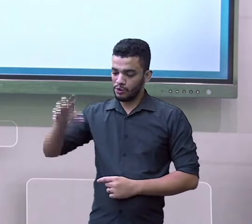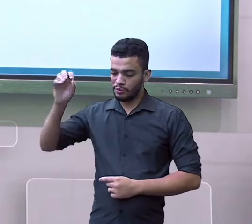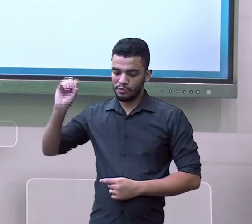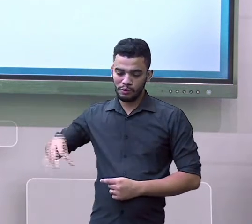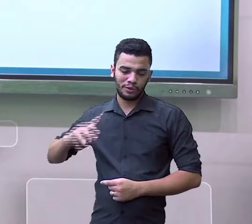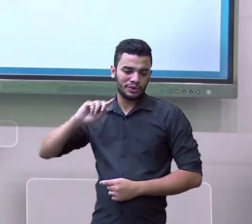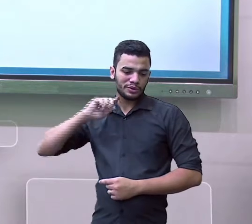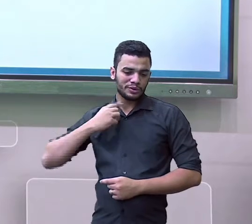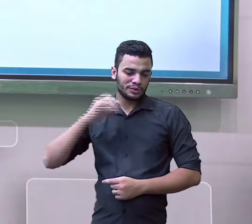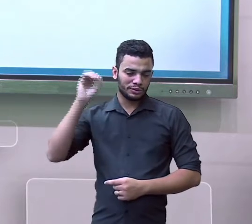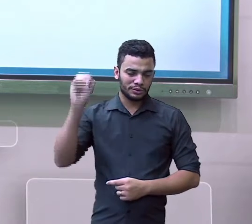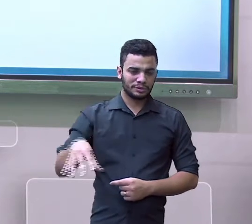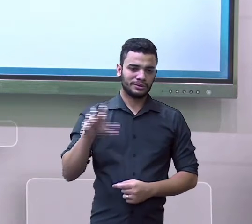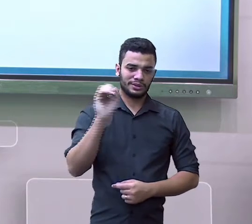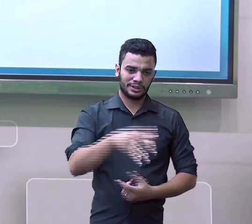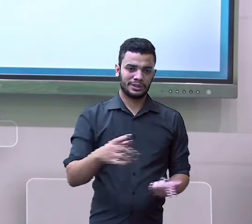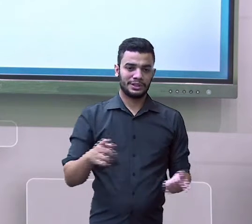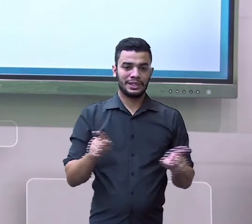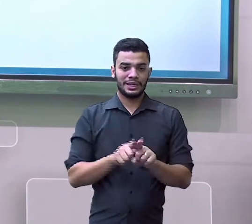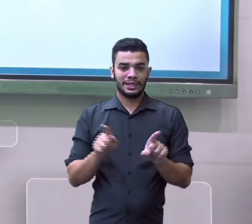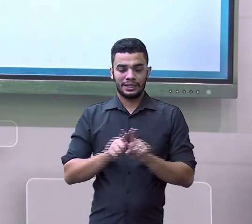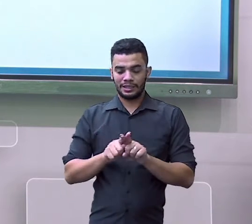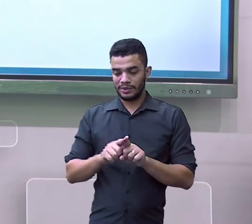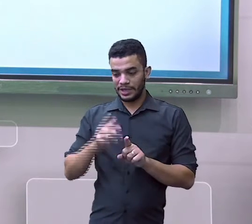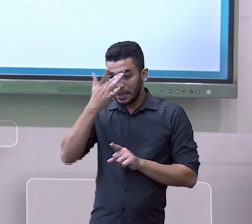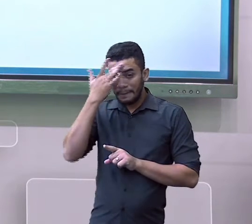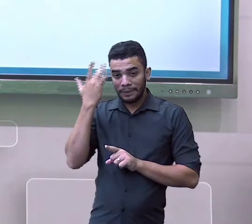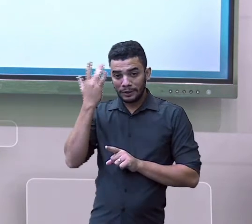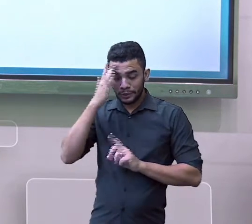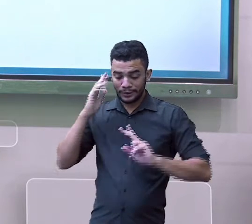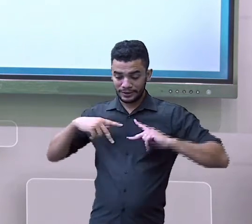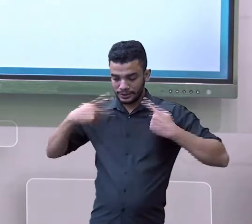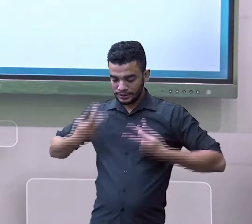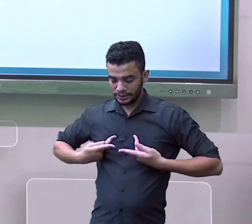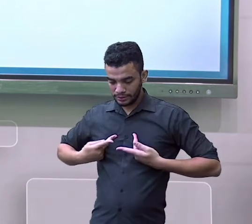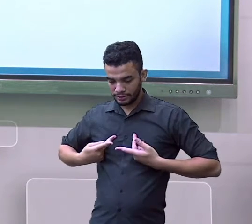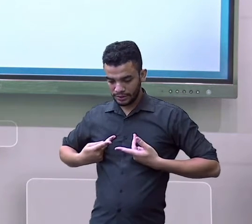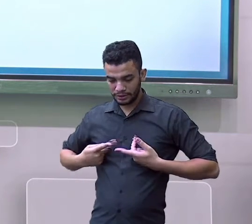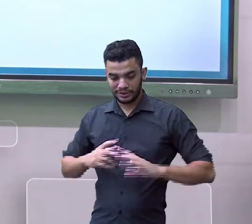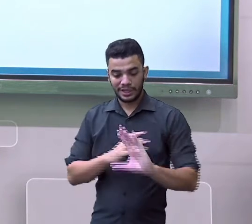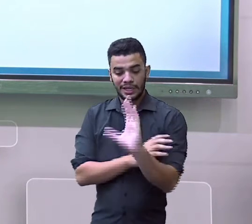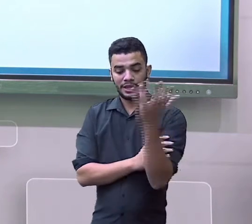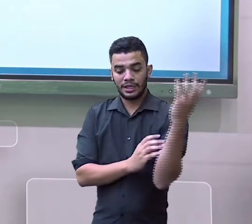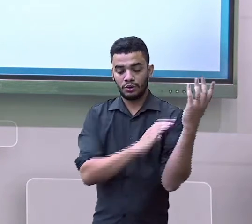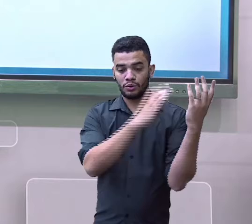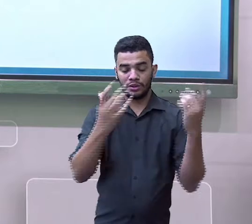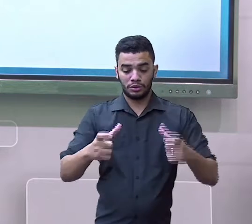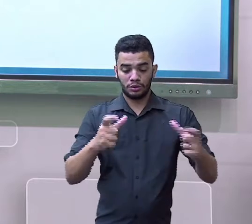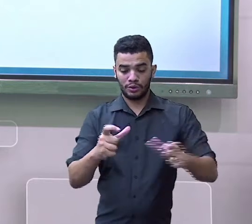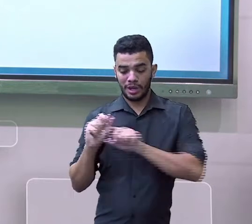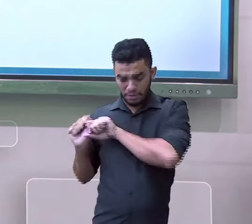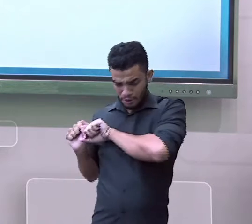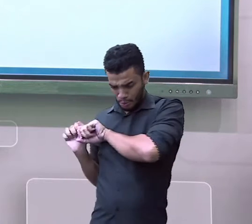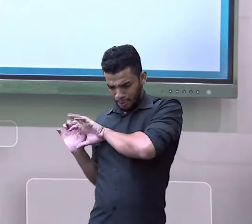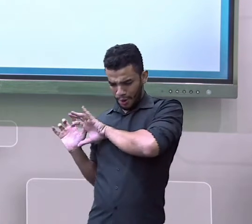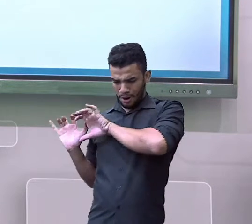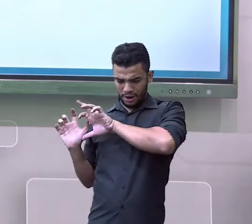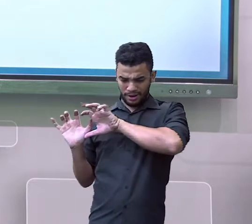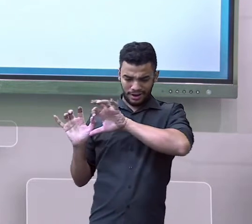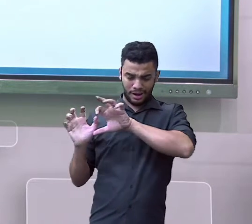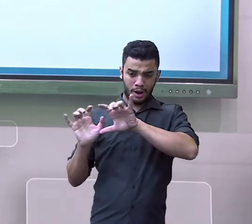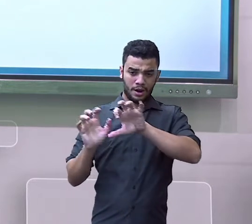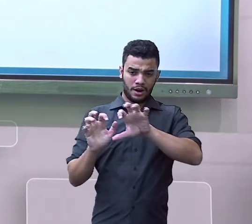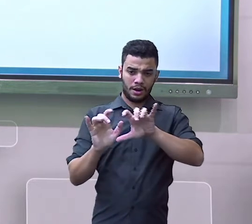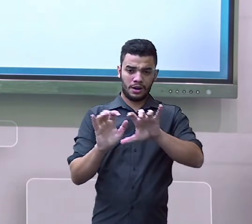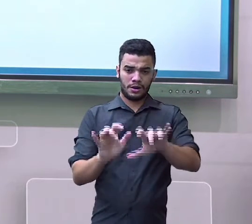devem ser preservados e também a própria extinção das espécies,